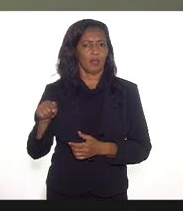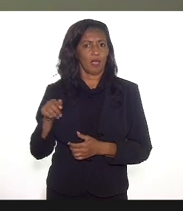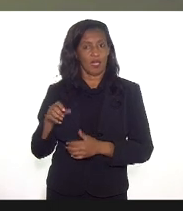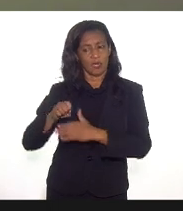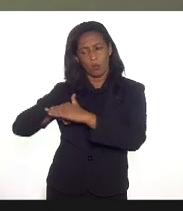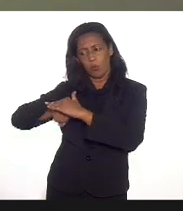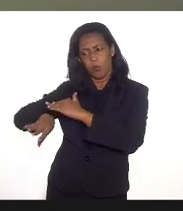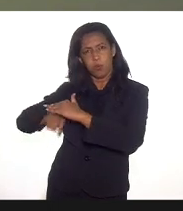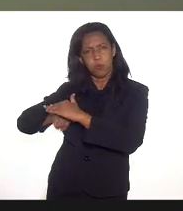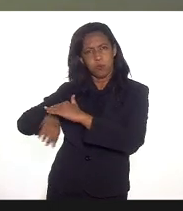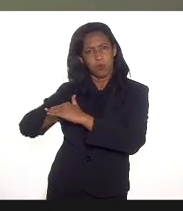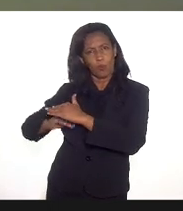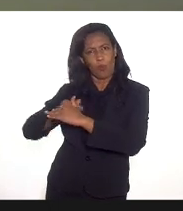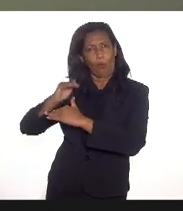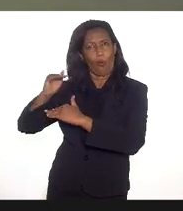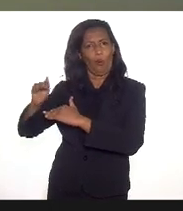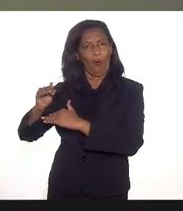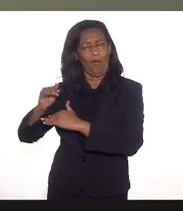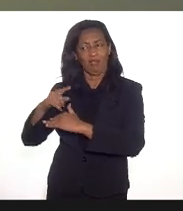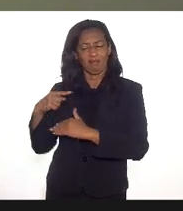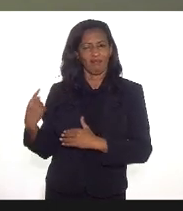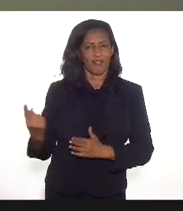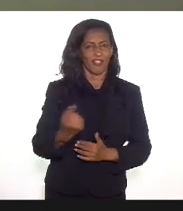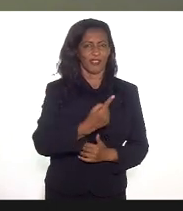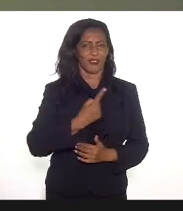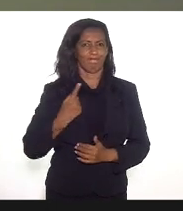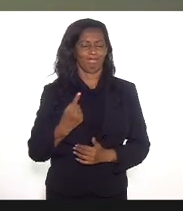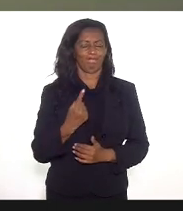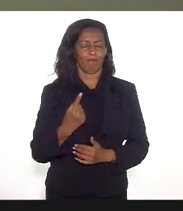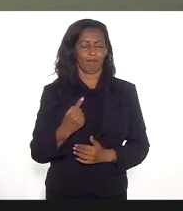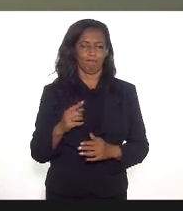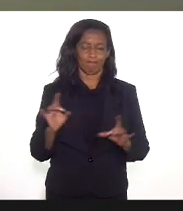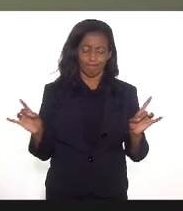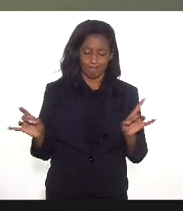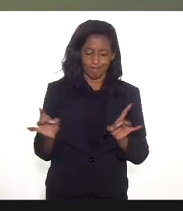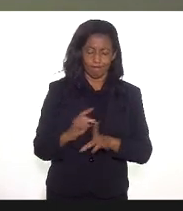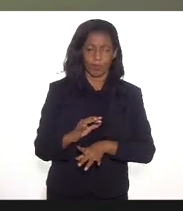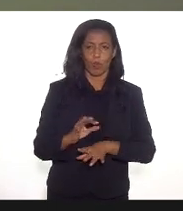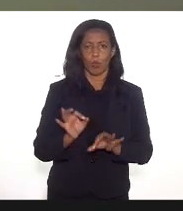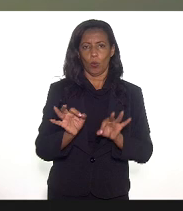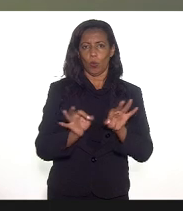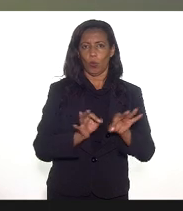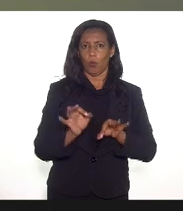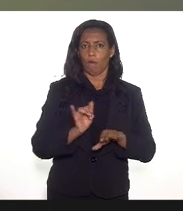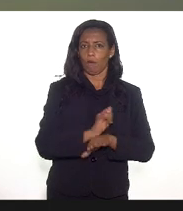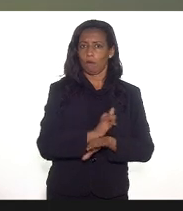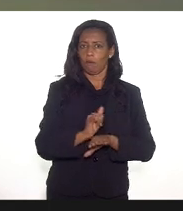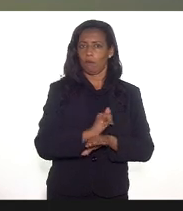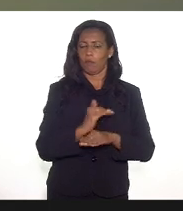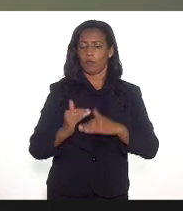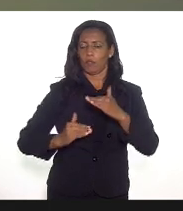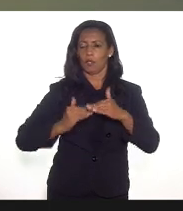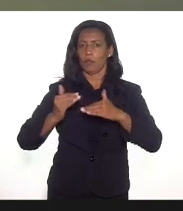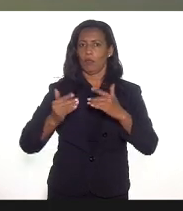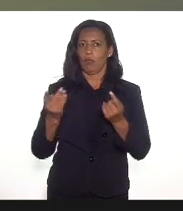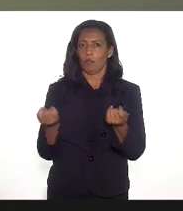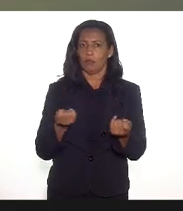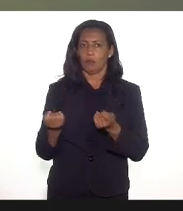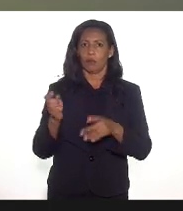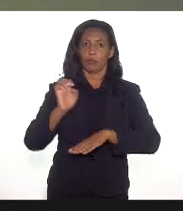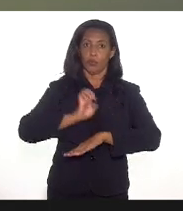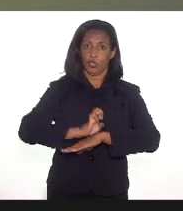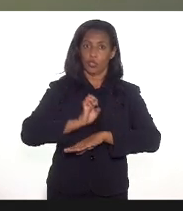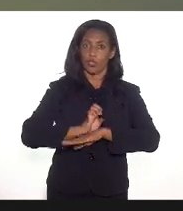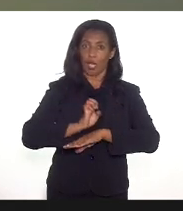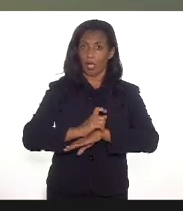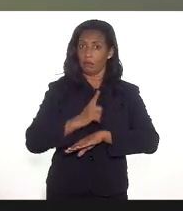fundo soberano, é nós definitivamente estabelecermos um plano de desenvolvimento econômico para o nosso Estado